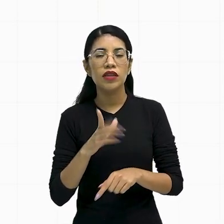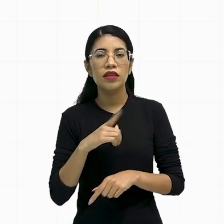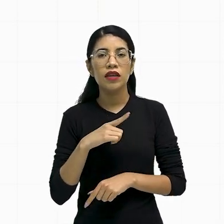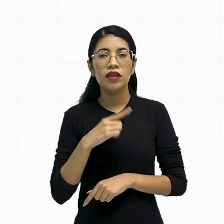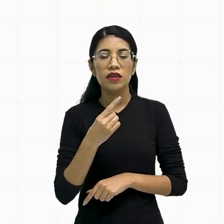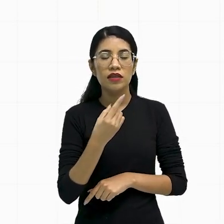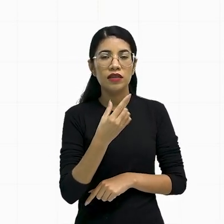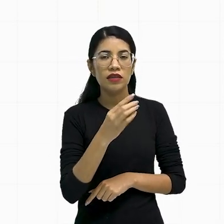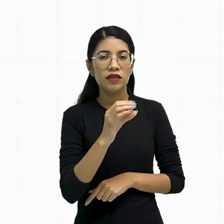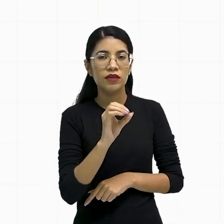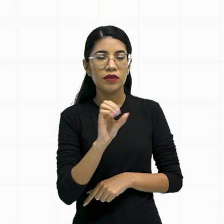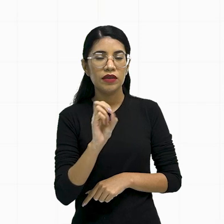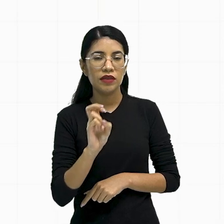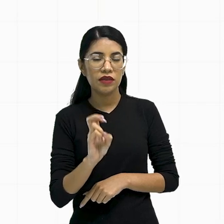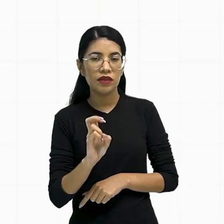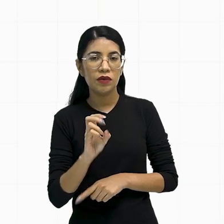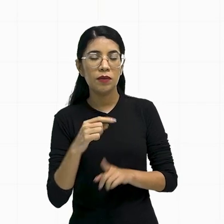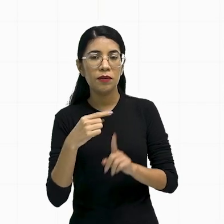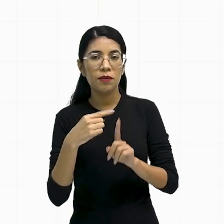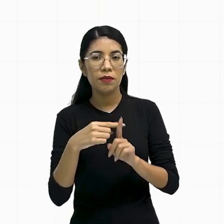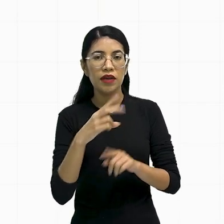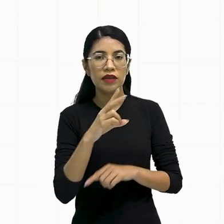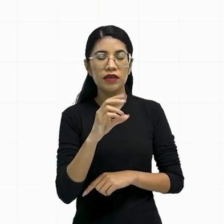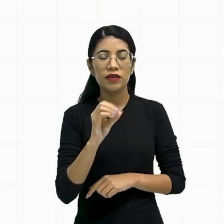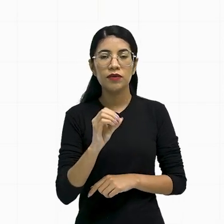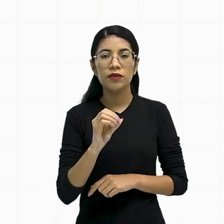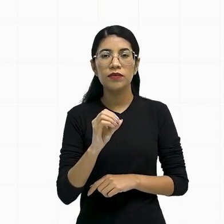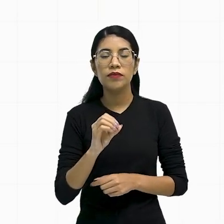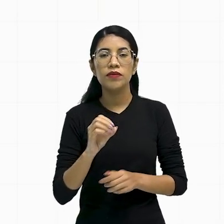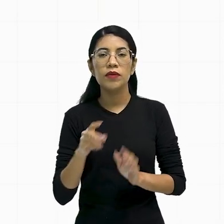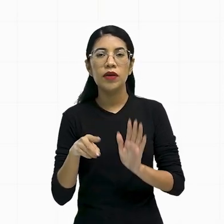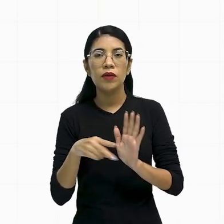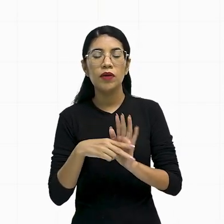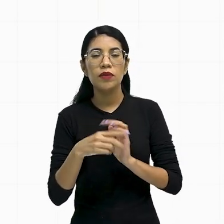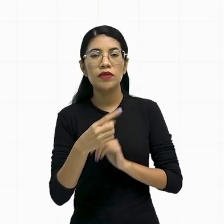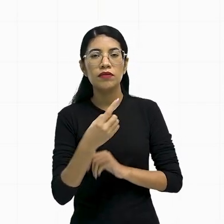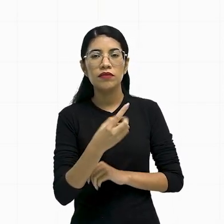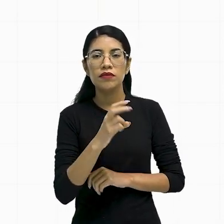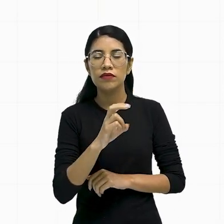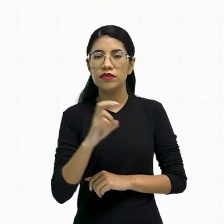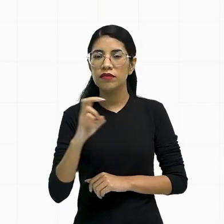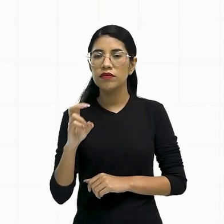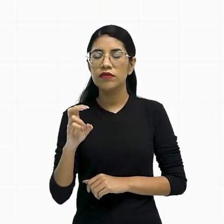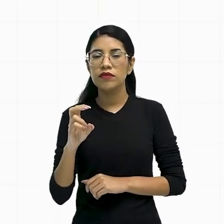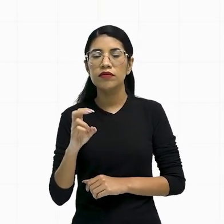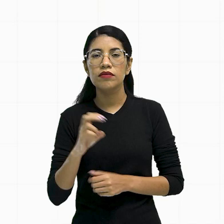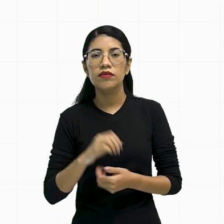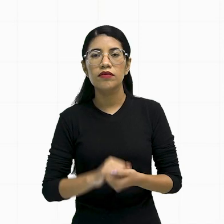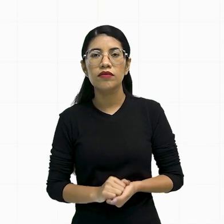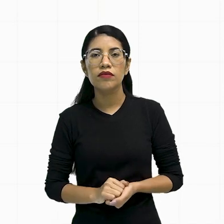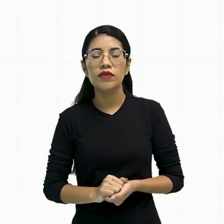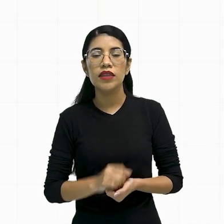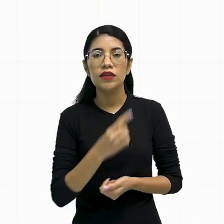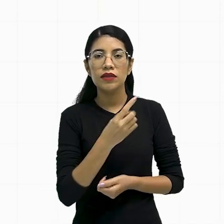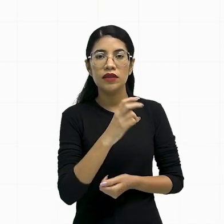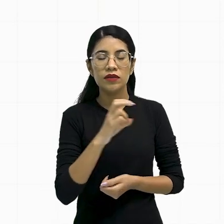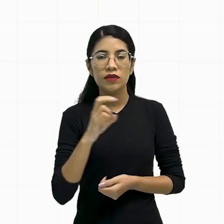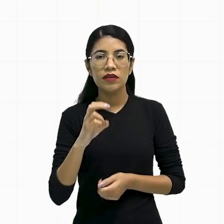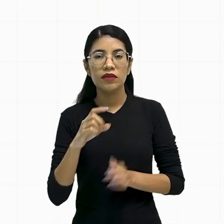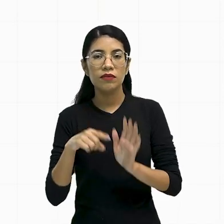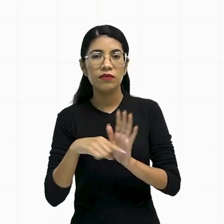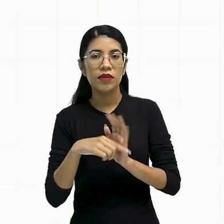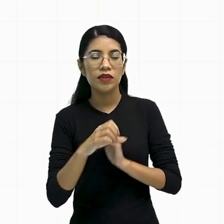105 aqui, com mais 50, isso aí vai dar 155, né? 155 menos